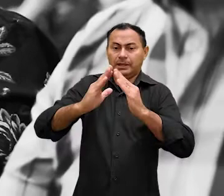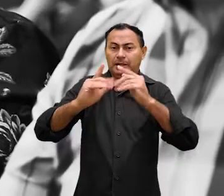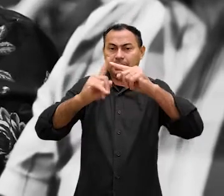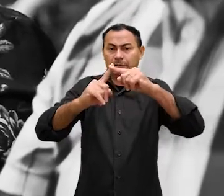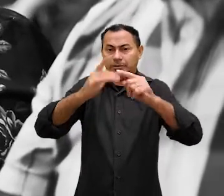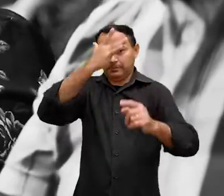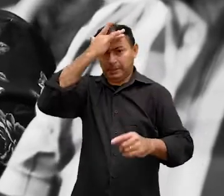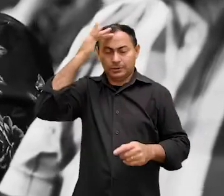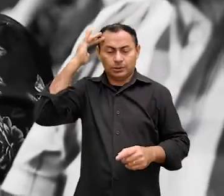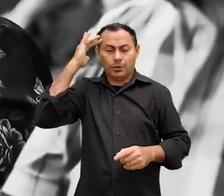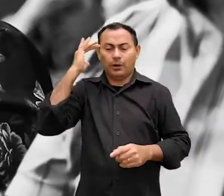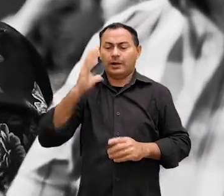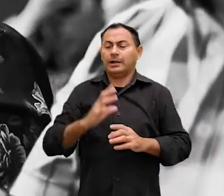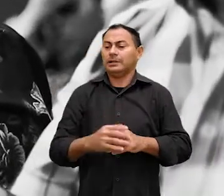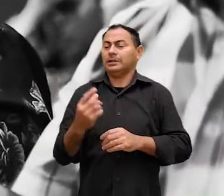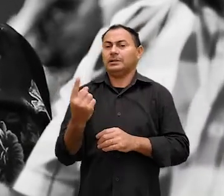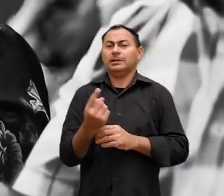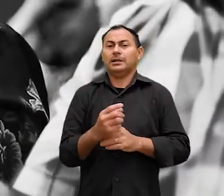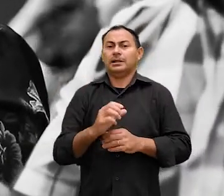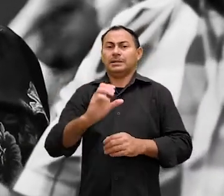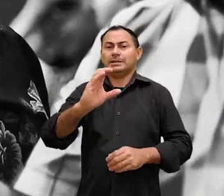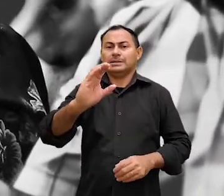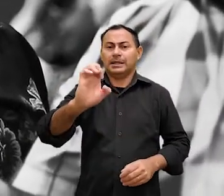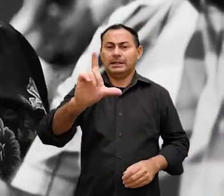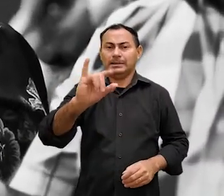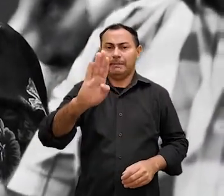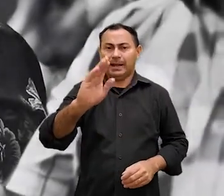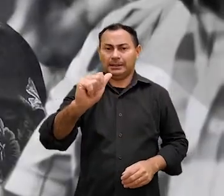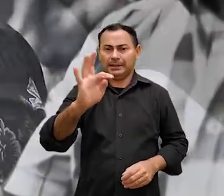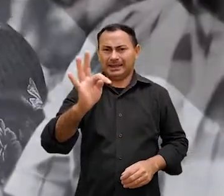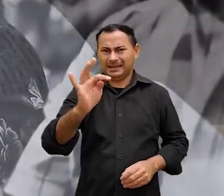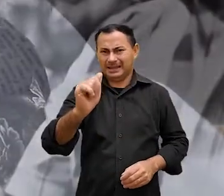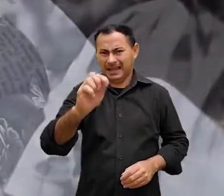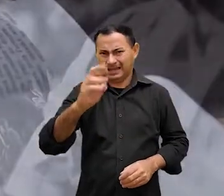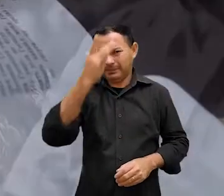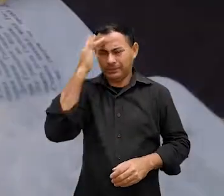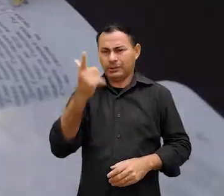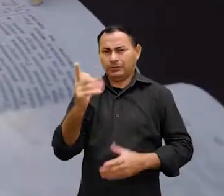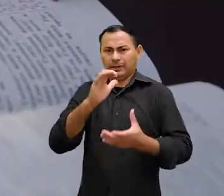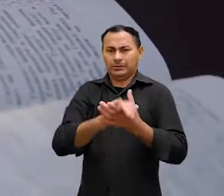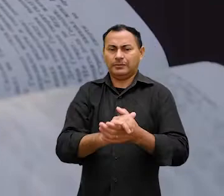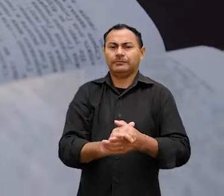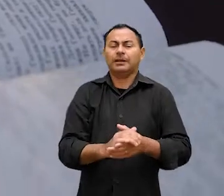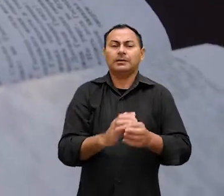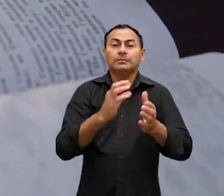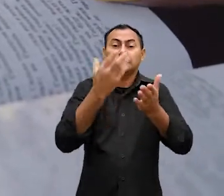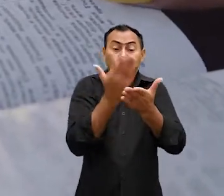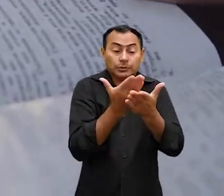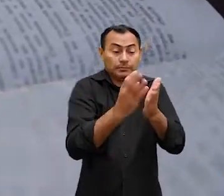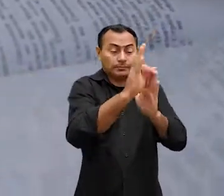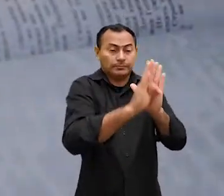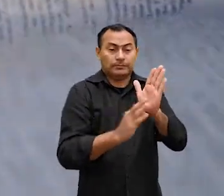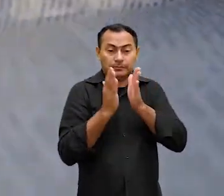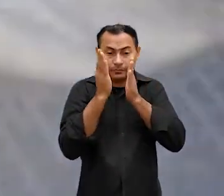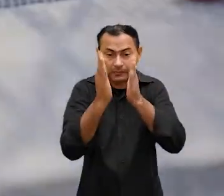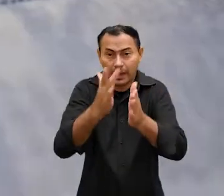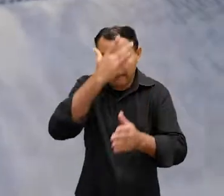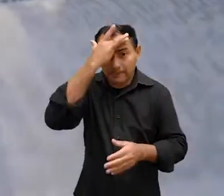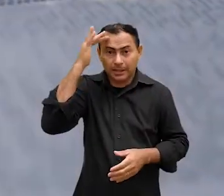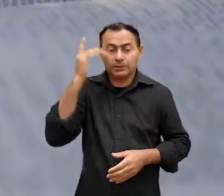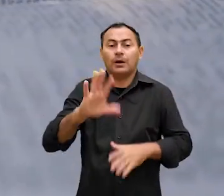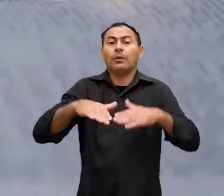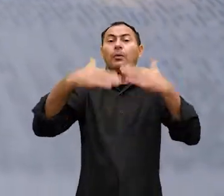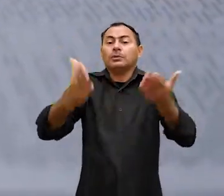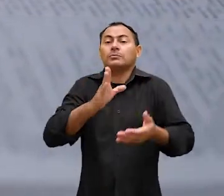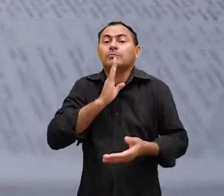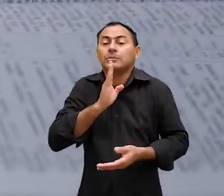com pessoas celibatárias e até admirá-las, não é mesmo? Quando estudamos esse texto, percebemos que ele é dirigido a pessoas que,